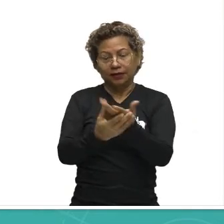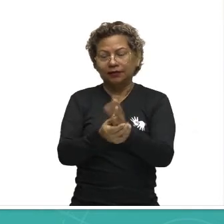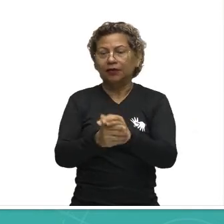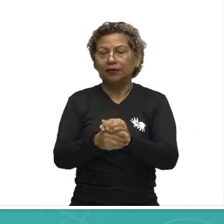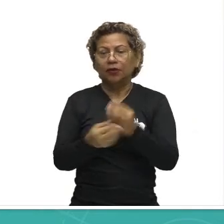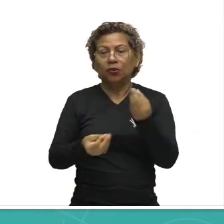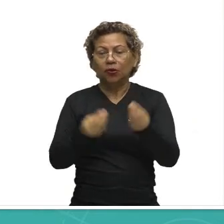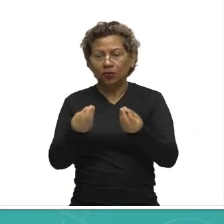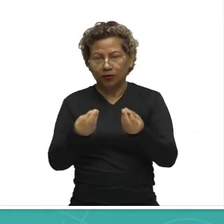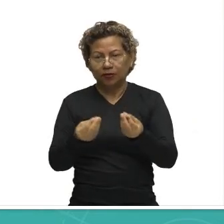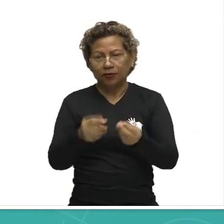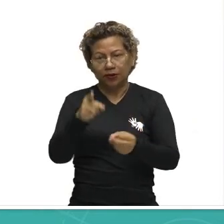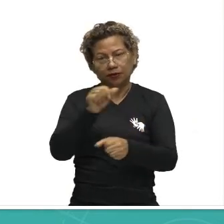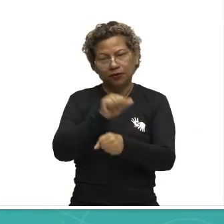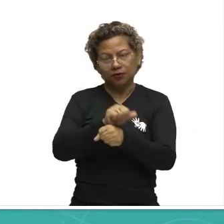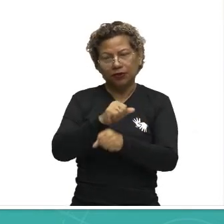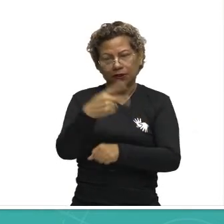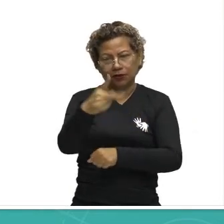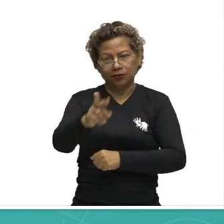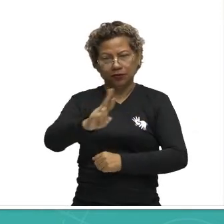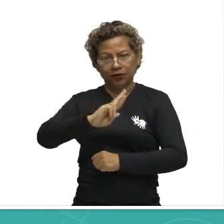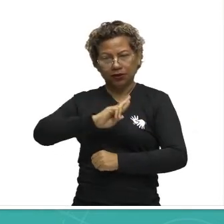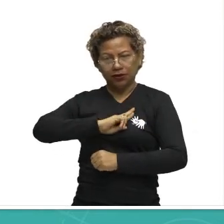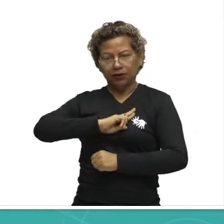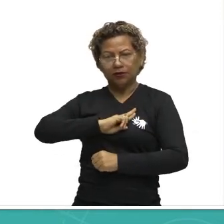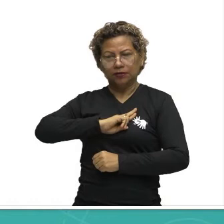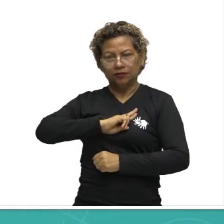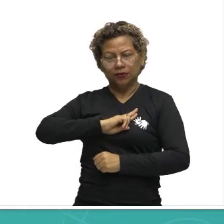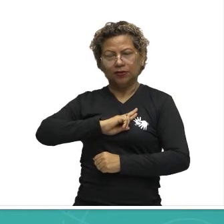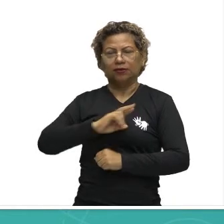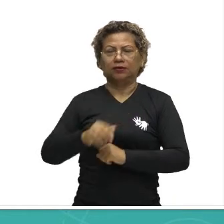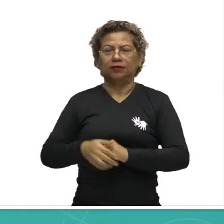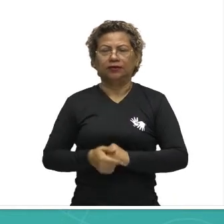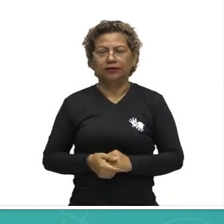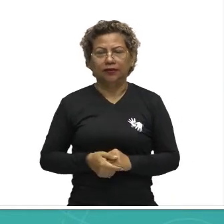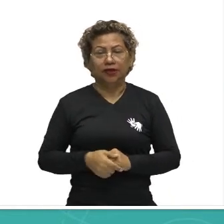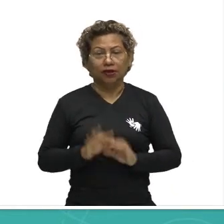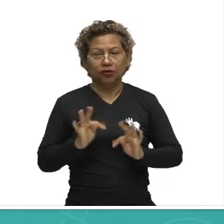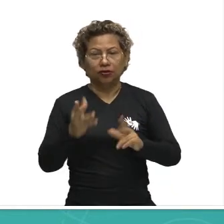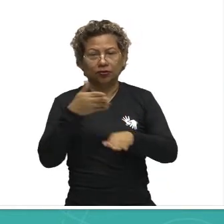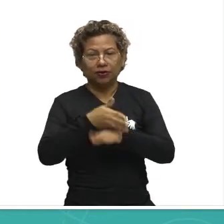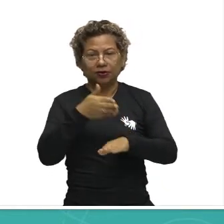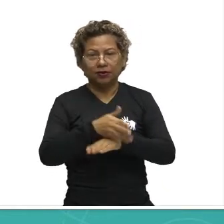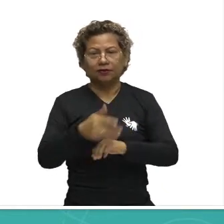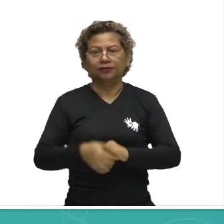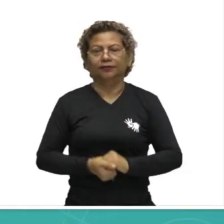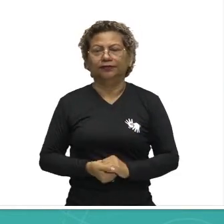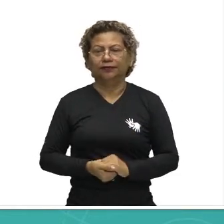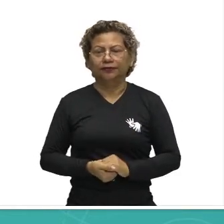Então, aguardo vocês na nossa interatividade. Conto com a participação de todos vocês.